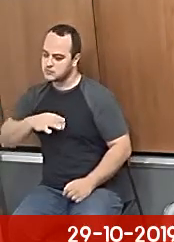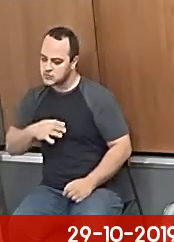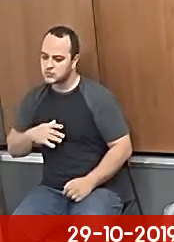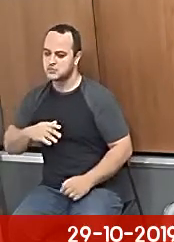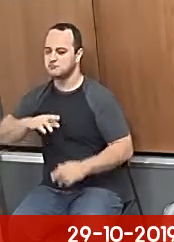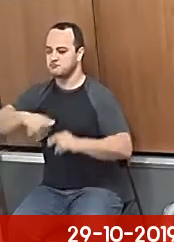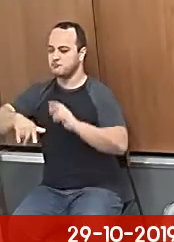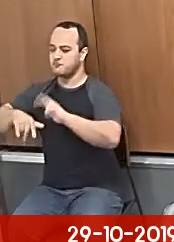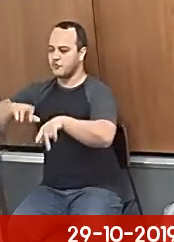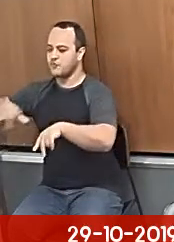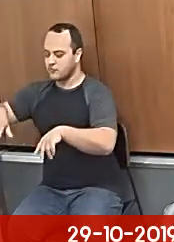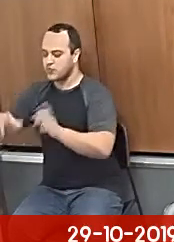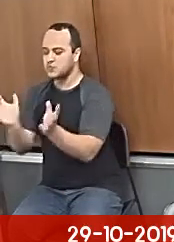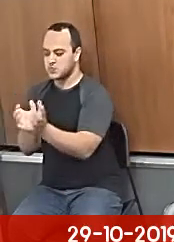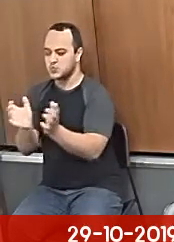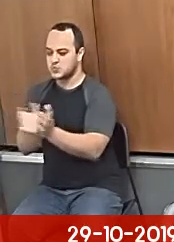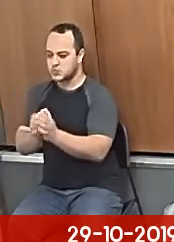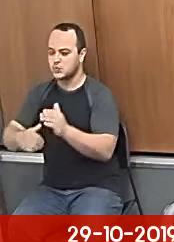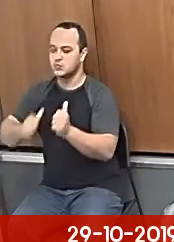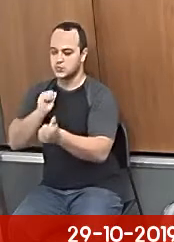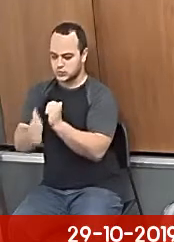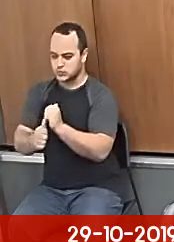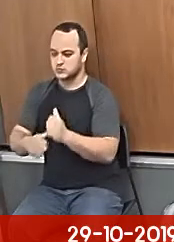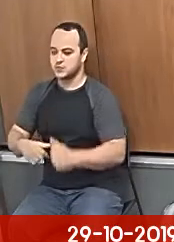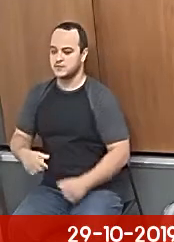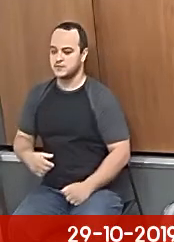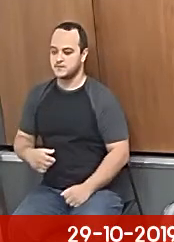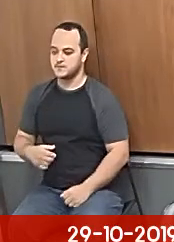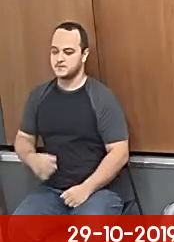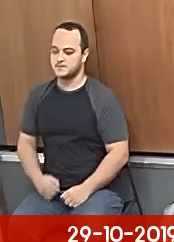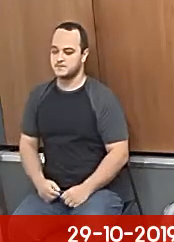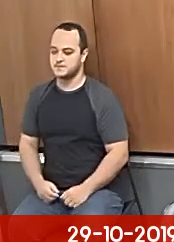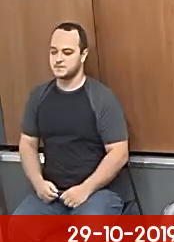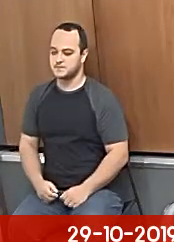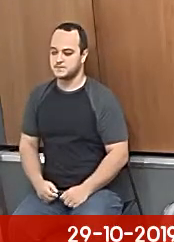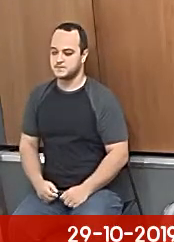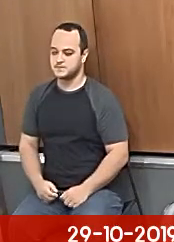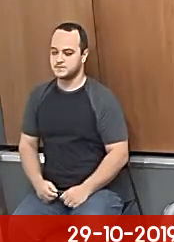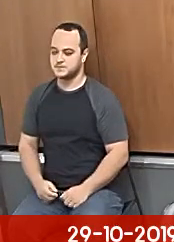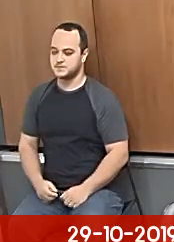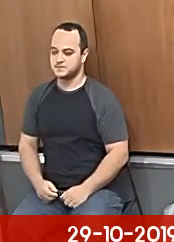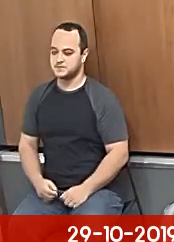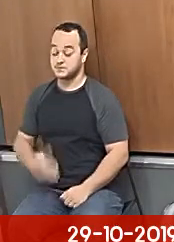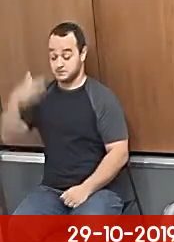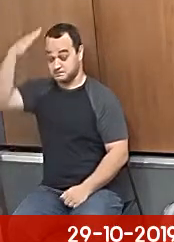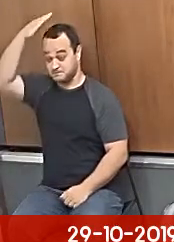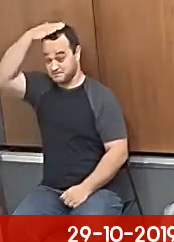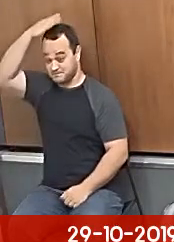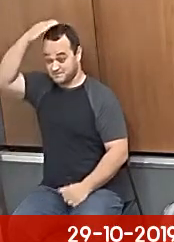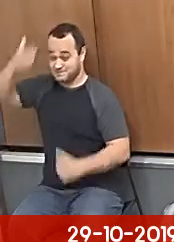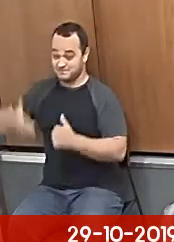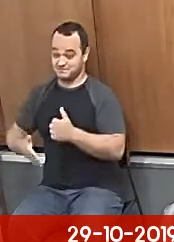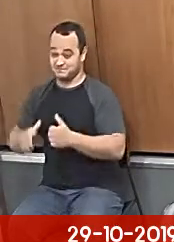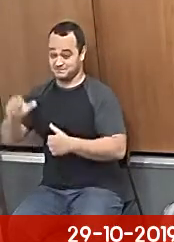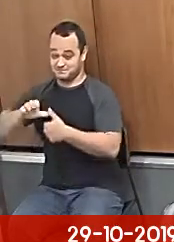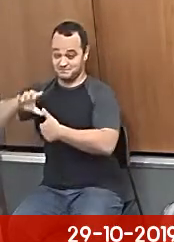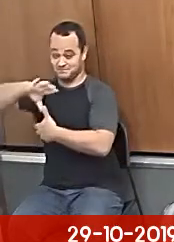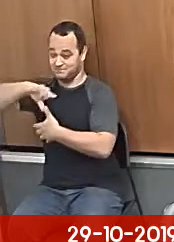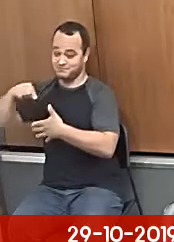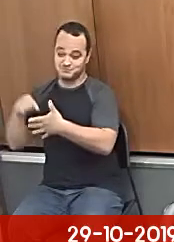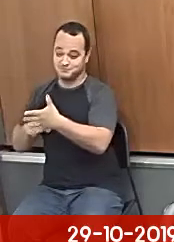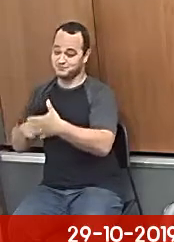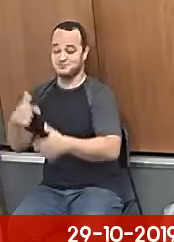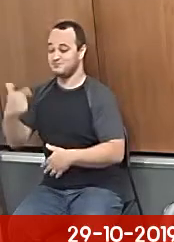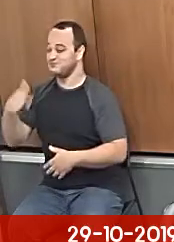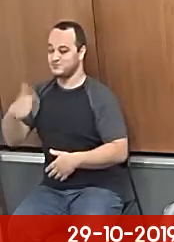Preta, dentre outros. Falta no Rio Grande do Sul mesmo, Santa Catarina, ninguém? Ninguém. É. E